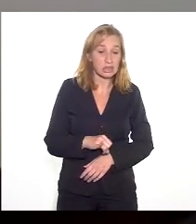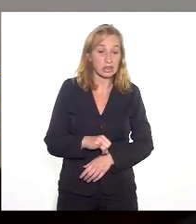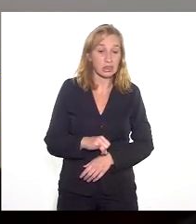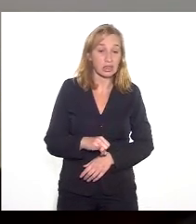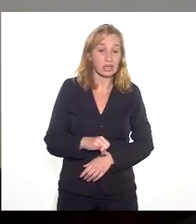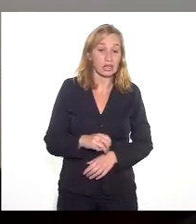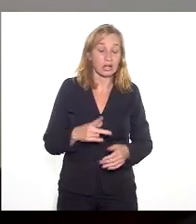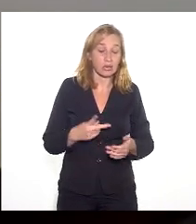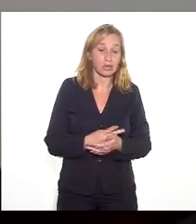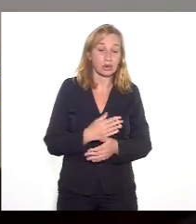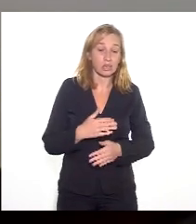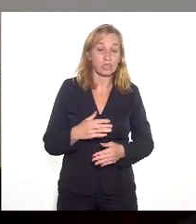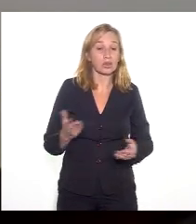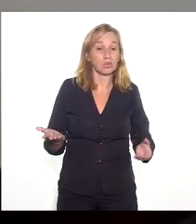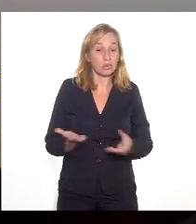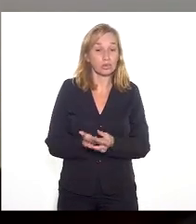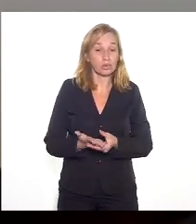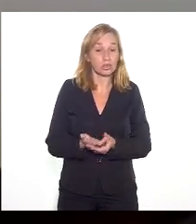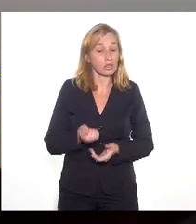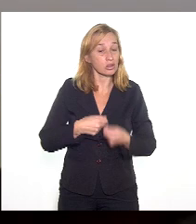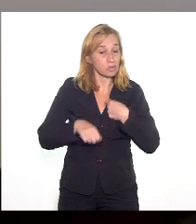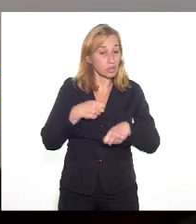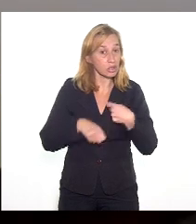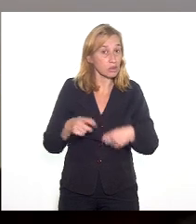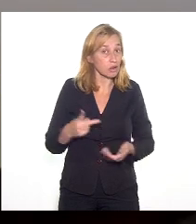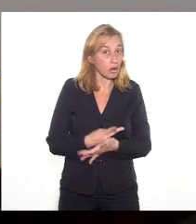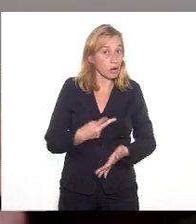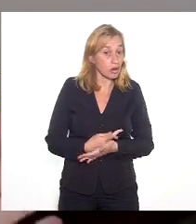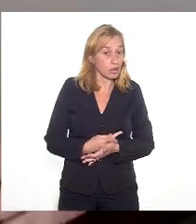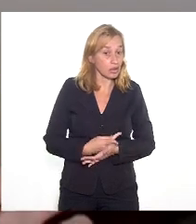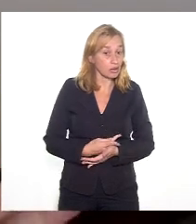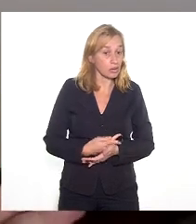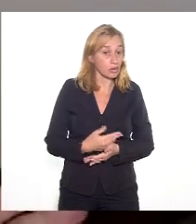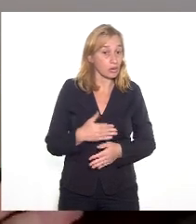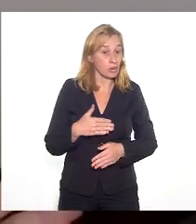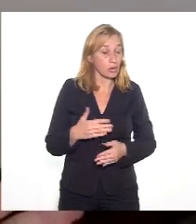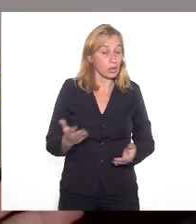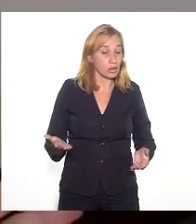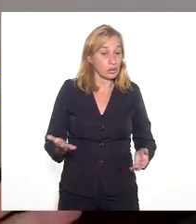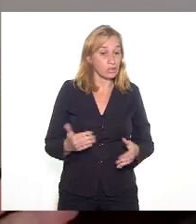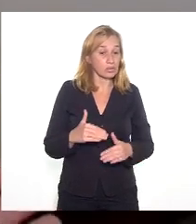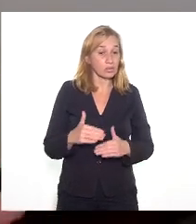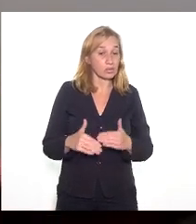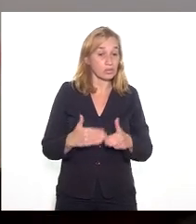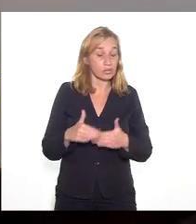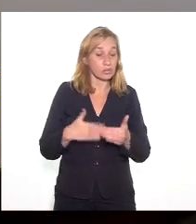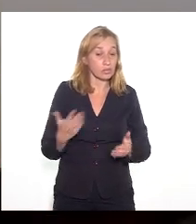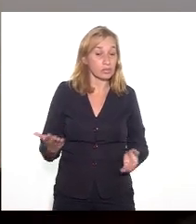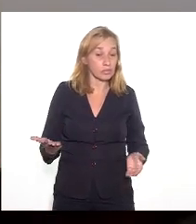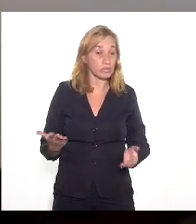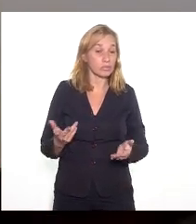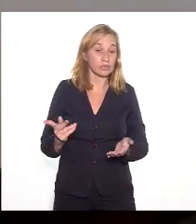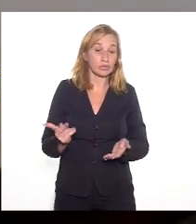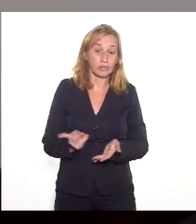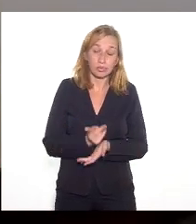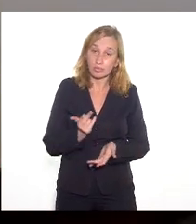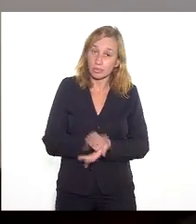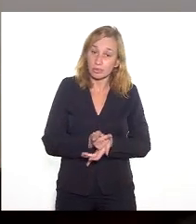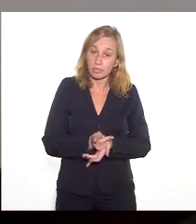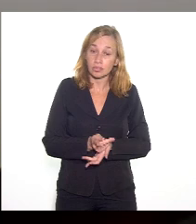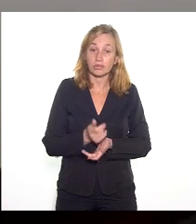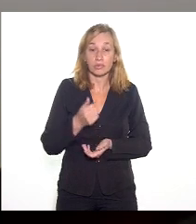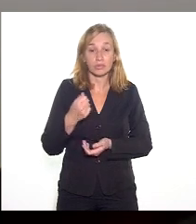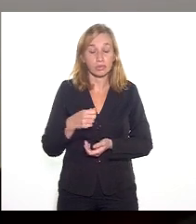passivo em um processo administrativo disciplinar. Esse processo administrativo disciplinar deveria ter sido antecedido por